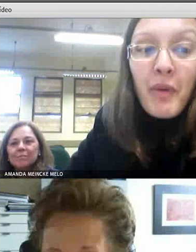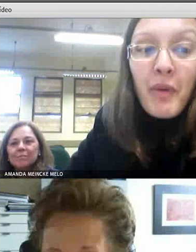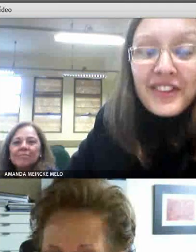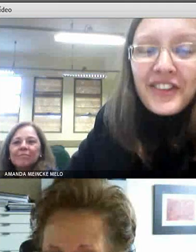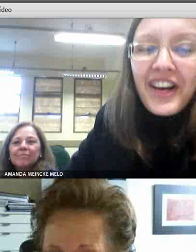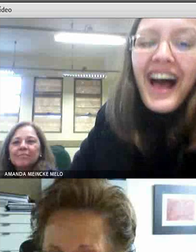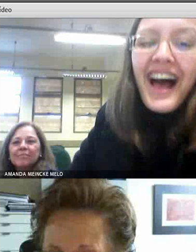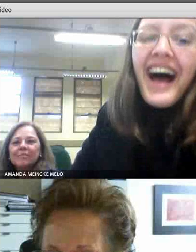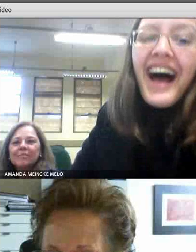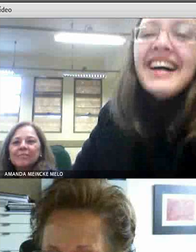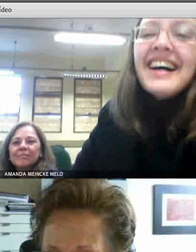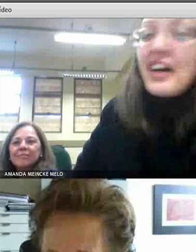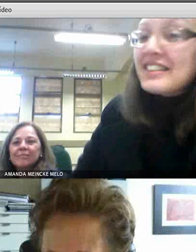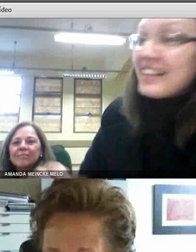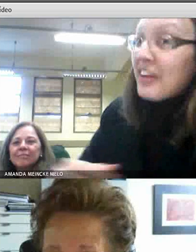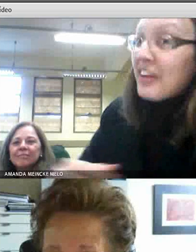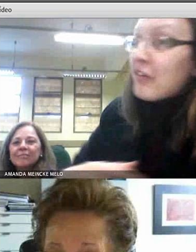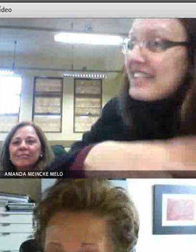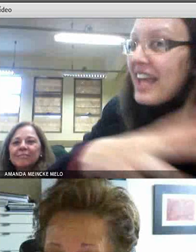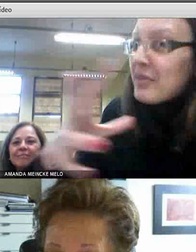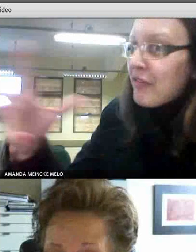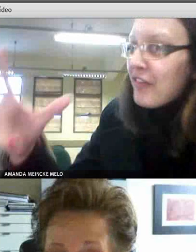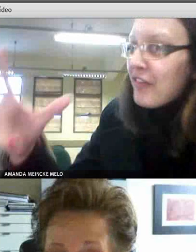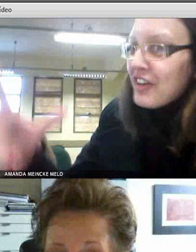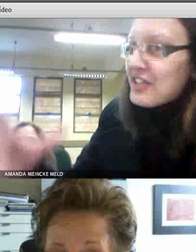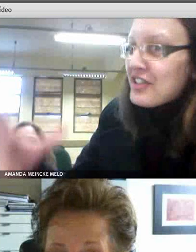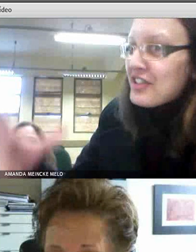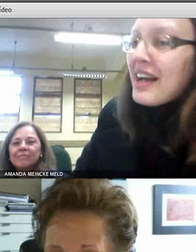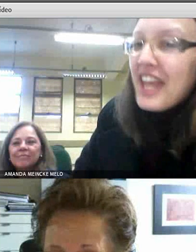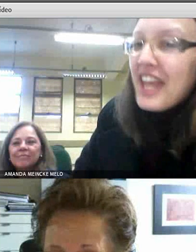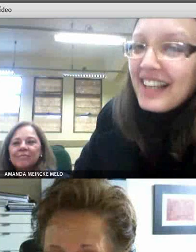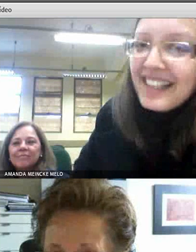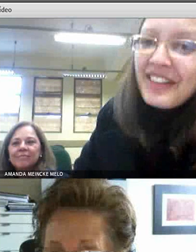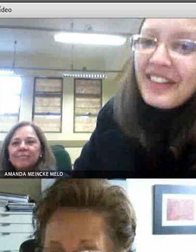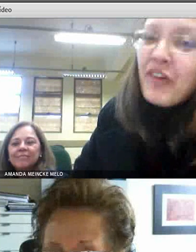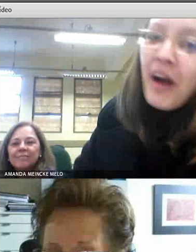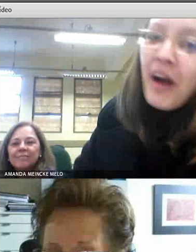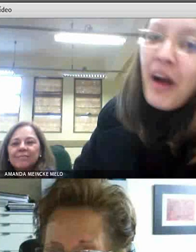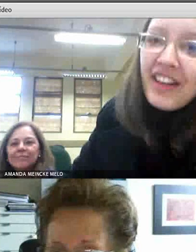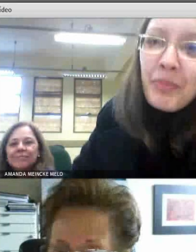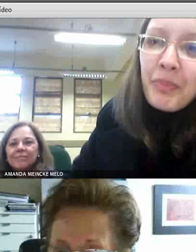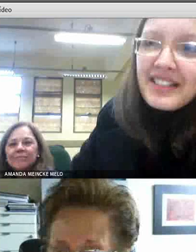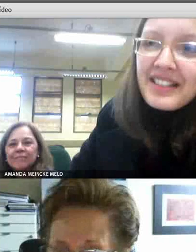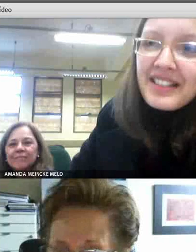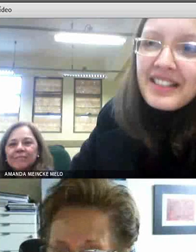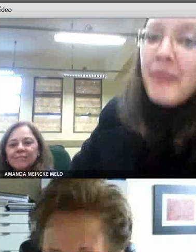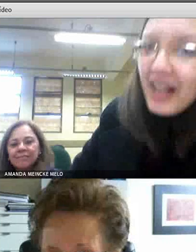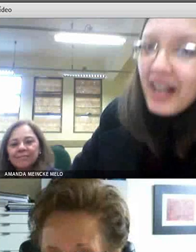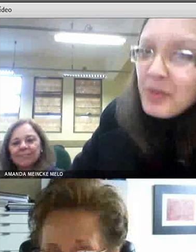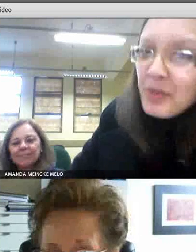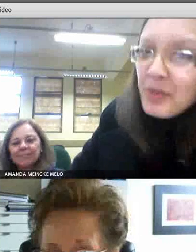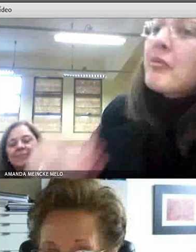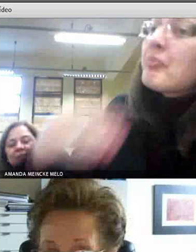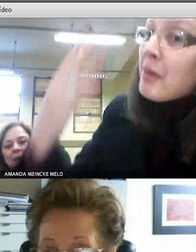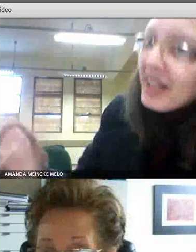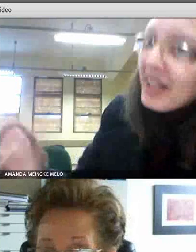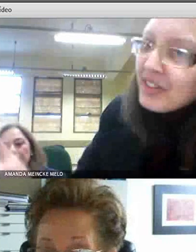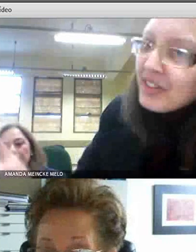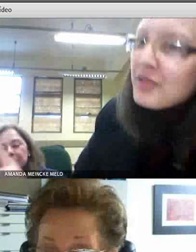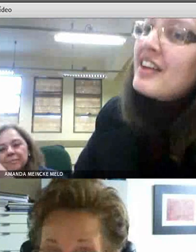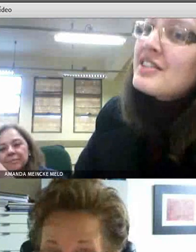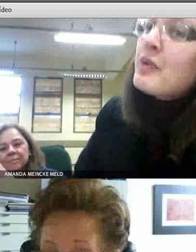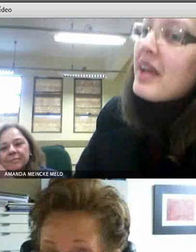momento. Nós ainda não fizemos, então, não fechamos uma agenda, né? Então aproveito para dizer que esperamos. Espaço, pelo não menos tem